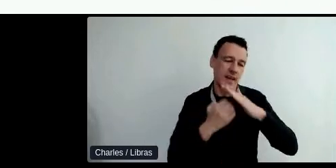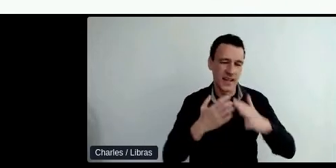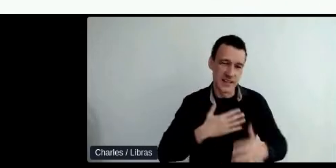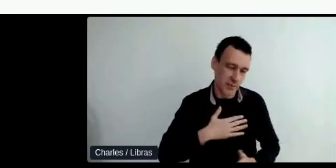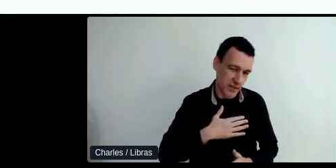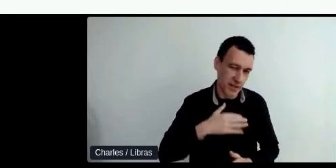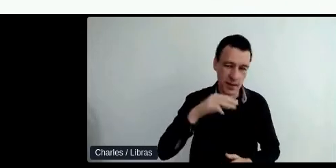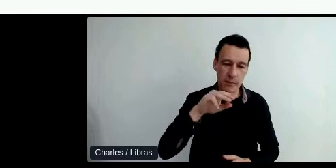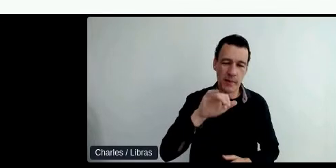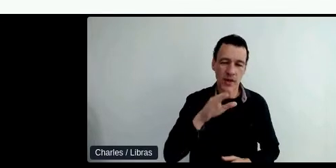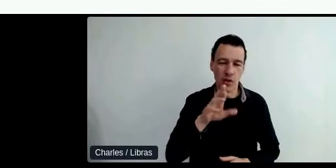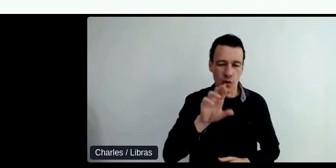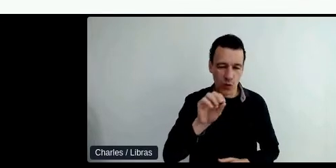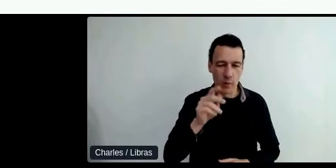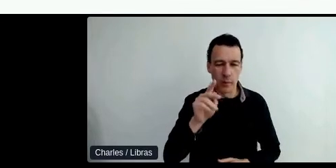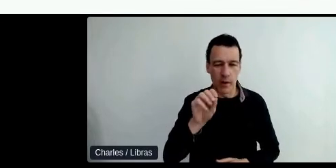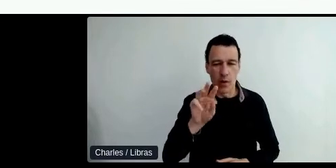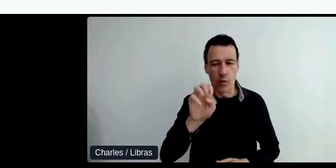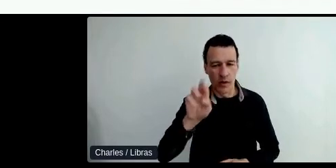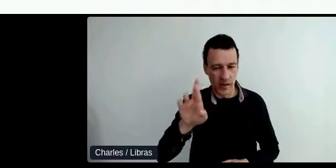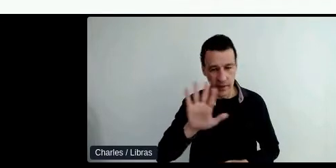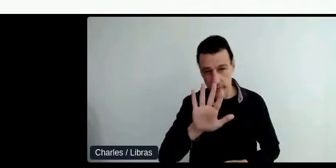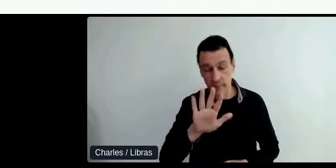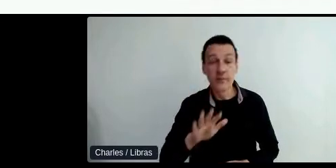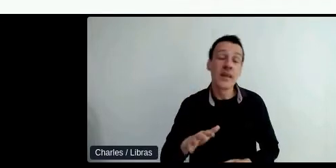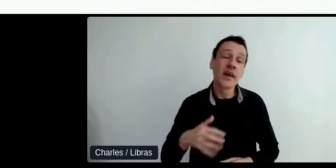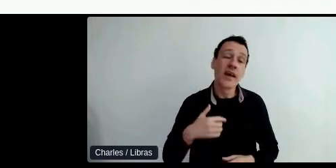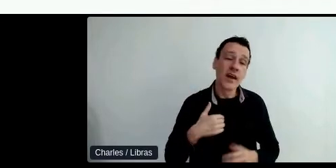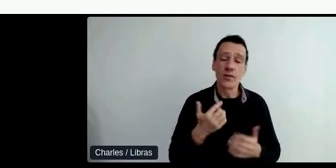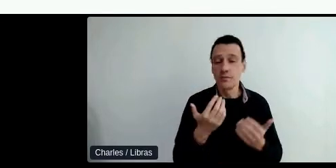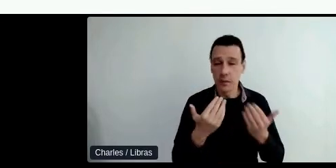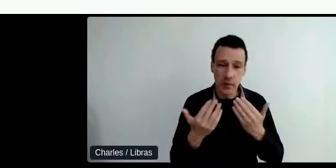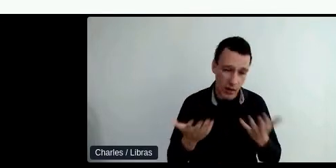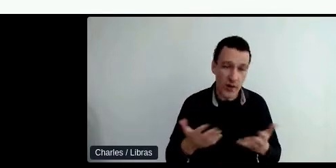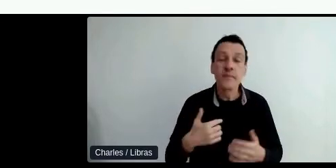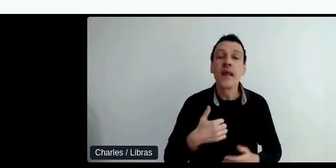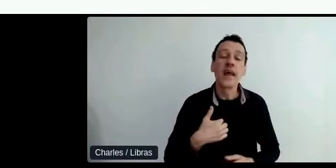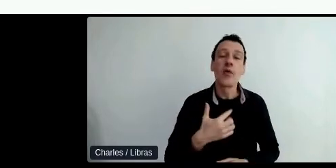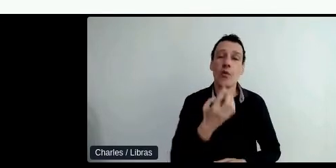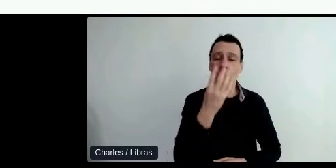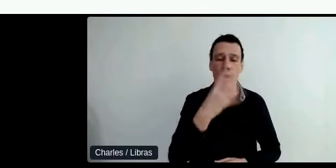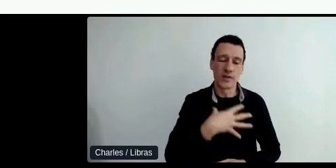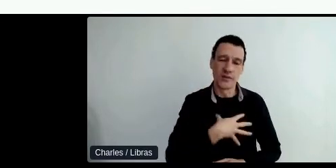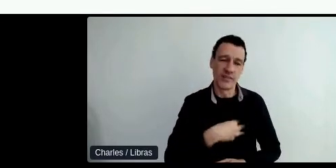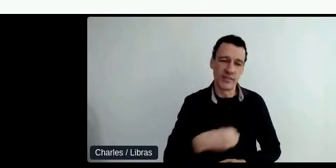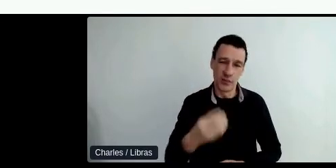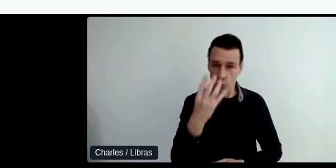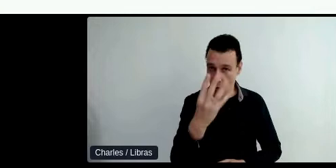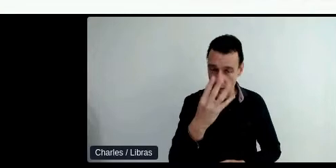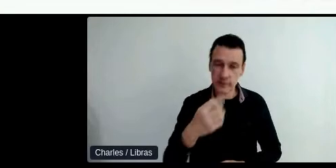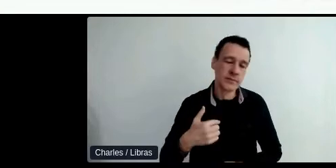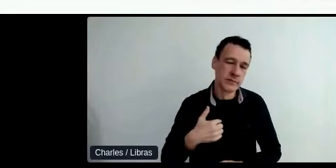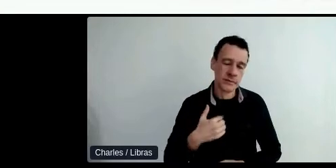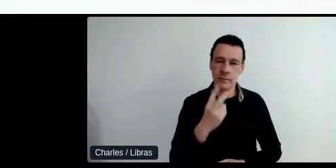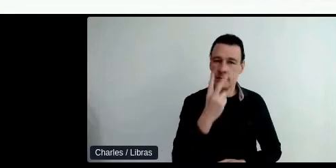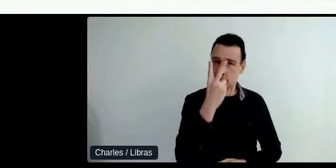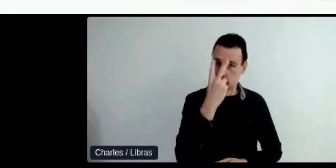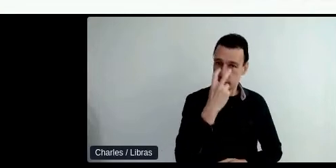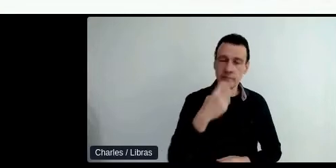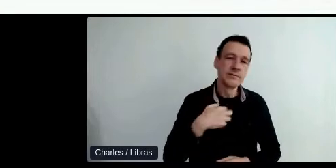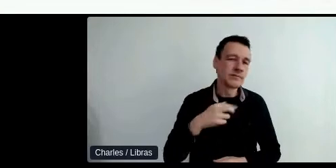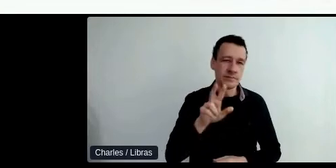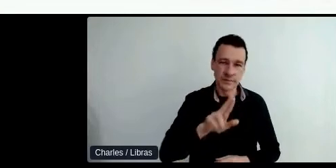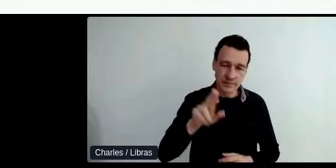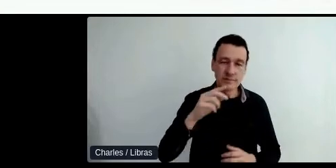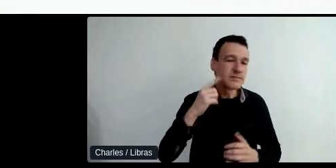e vamos bater um papo. Eu tenho 4 filhos, sou deficiente visual, utilizo leitor de telas já